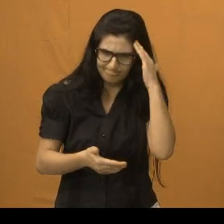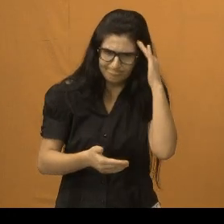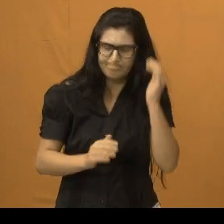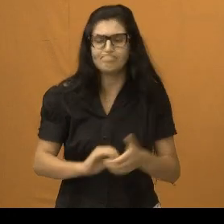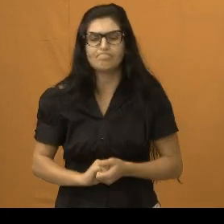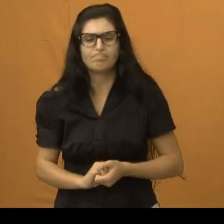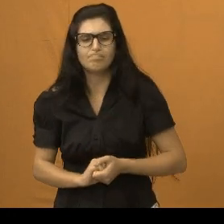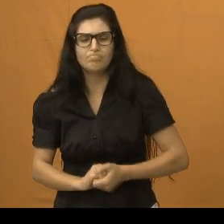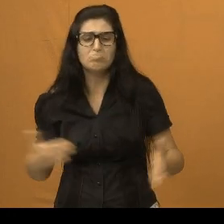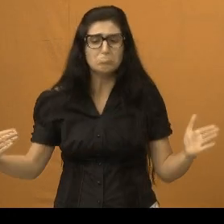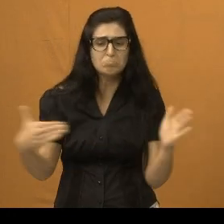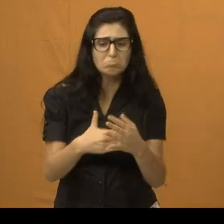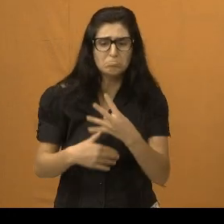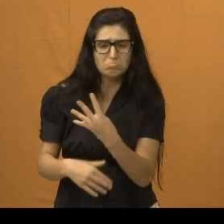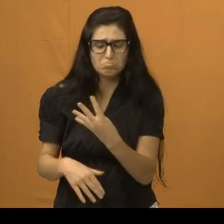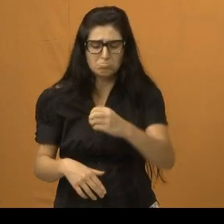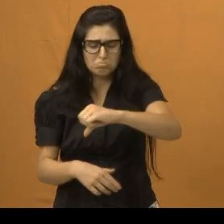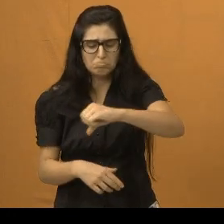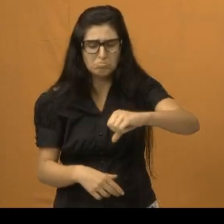Chegando a